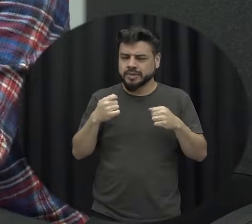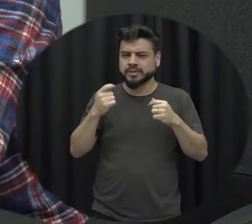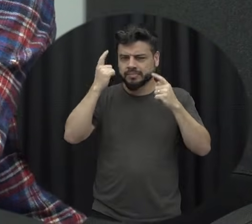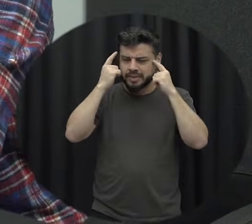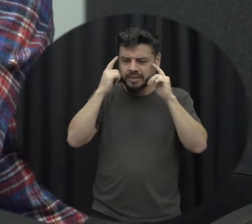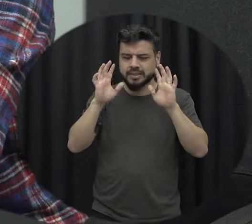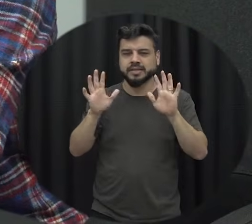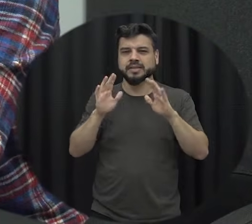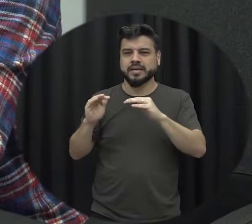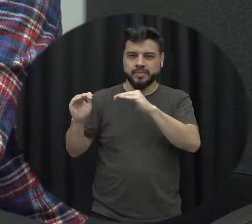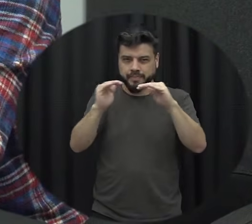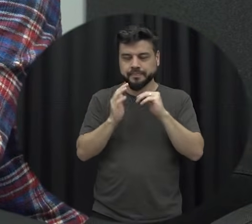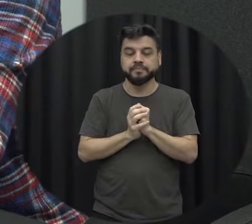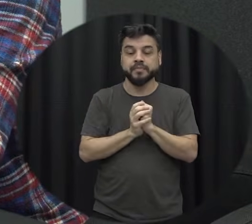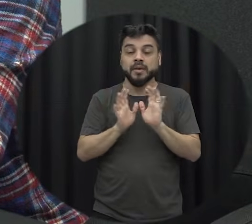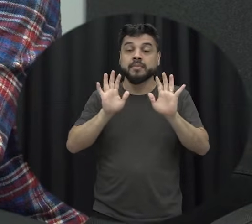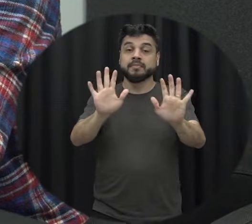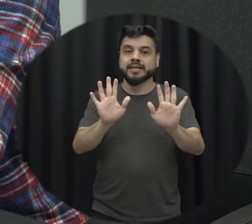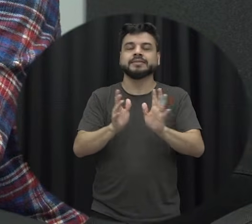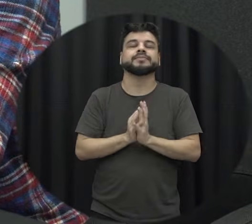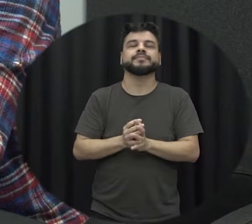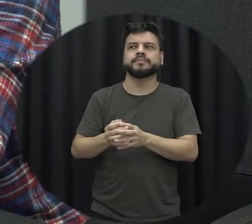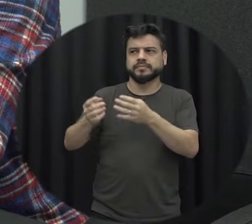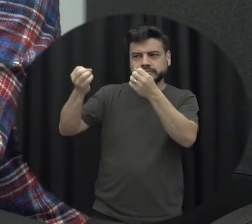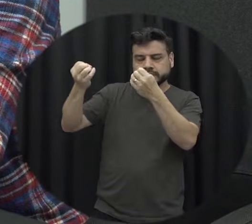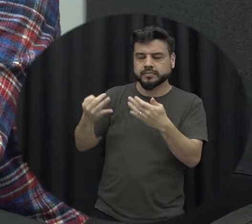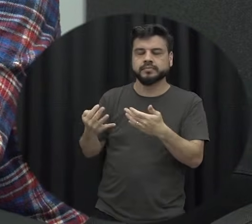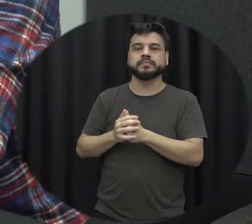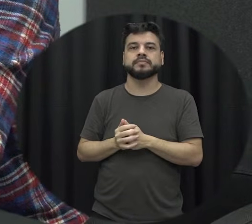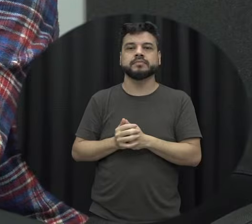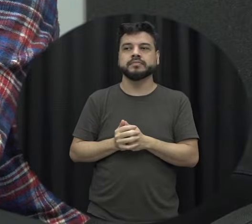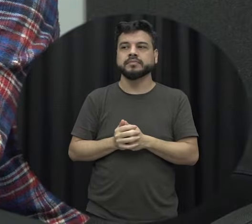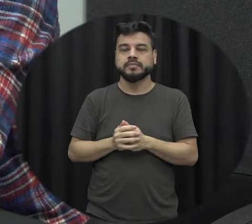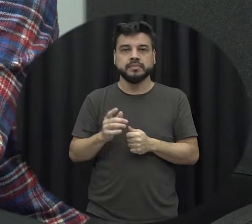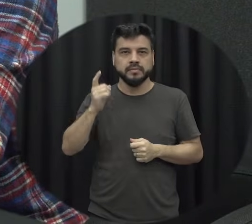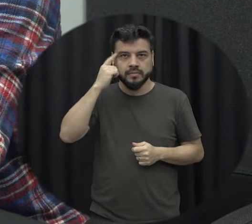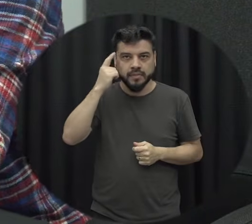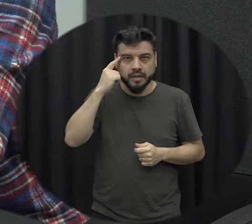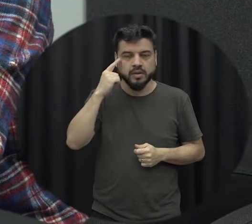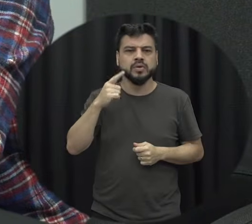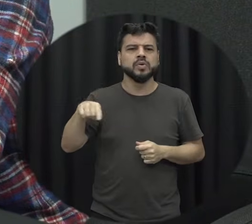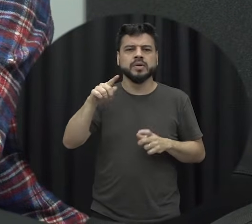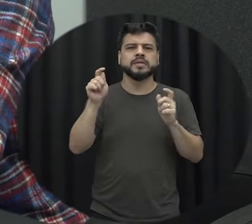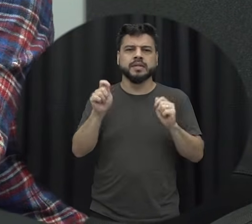gente fala nisso, né, eu acho que a gente pode pensar